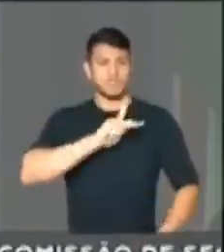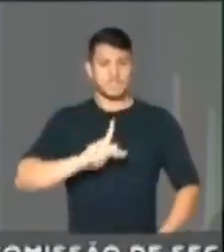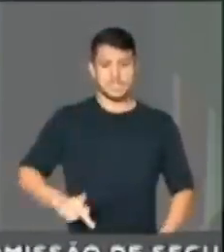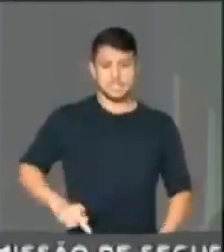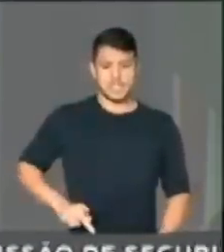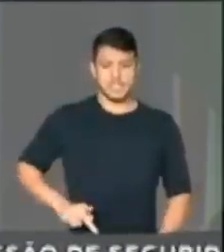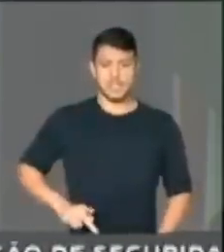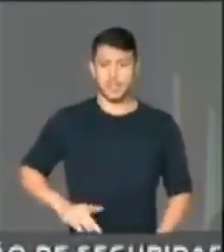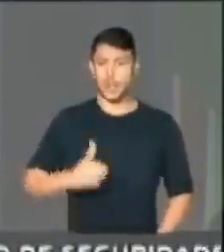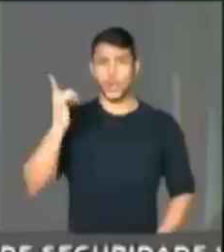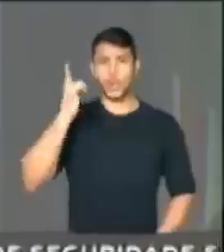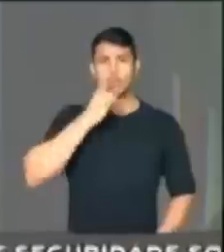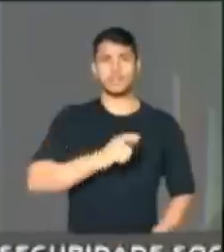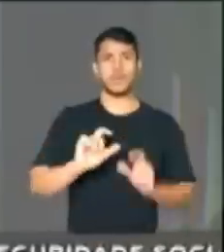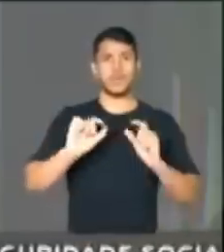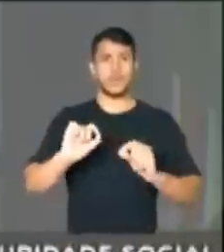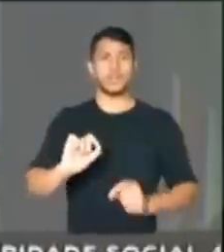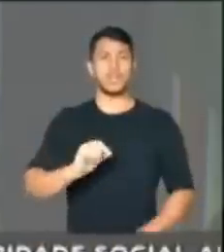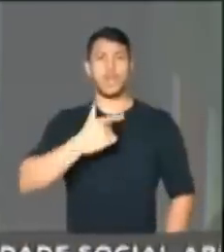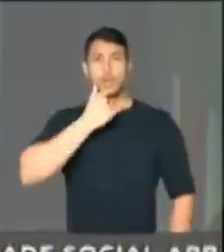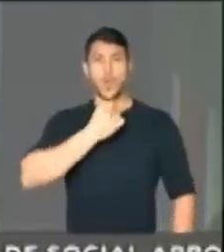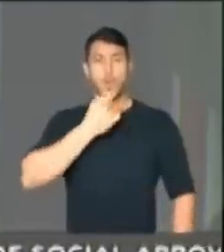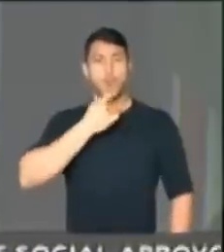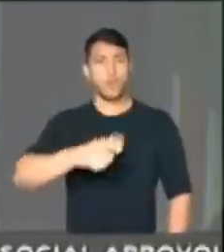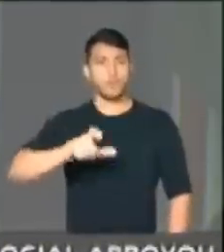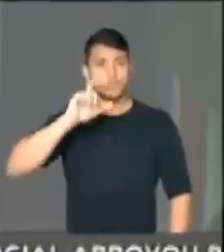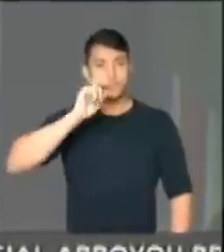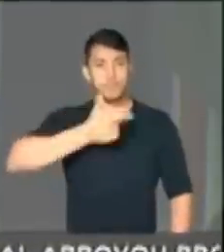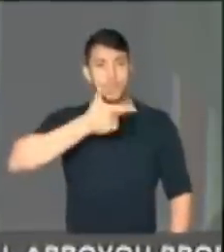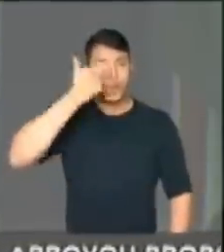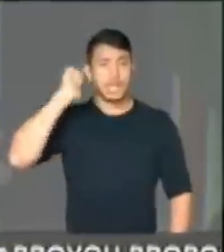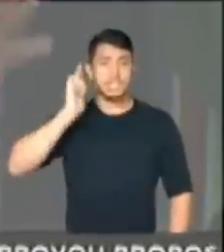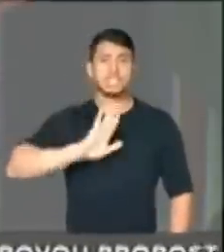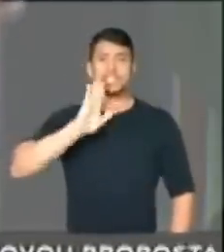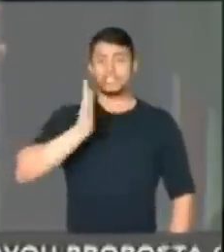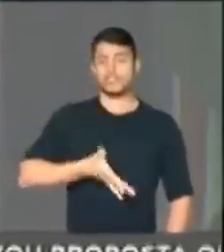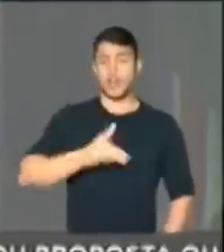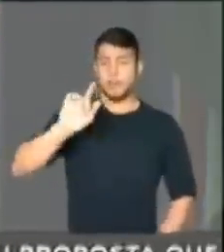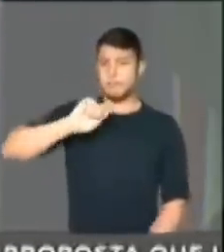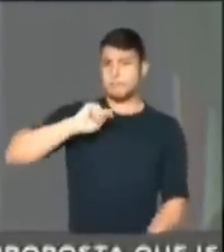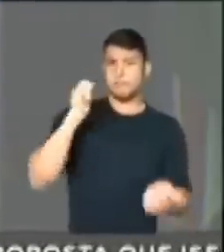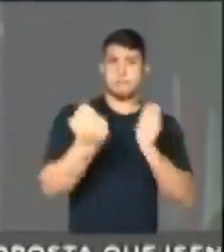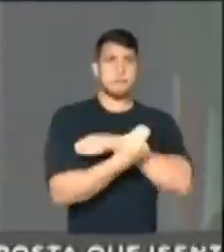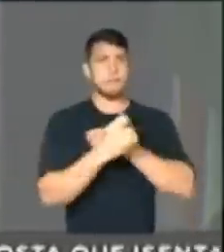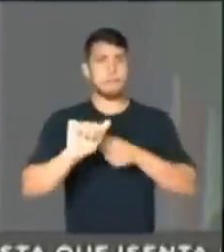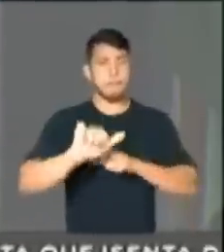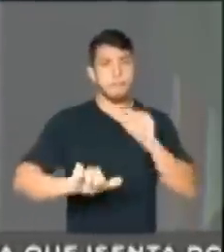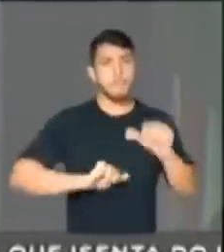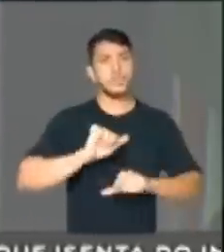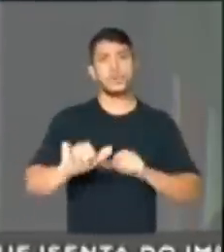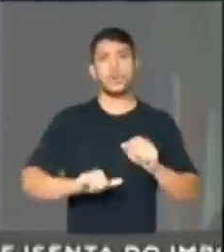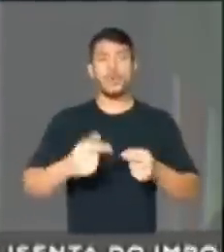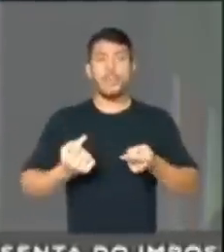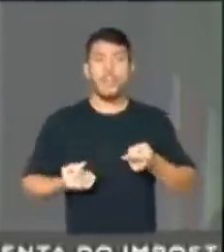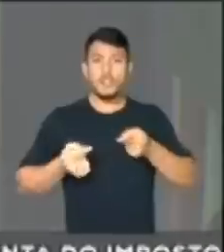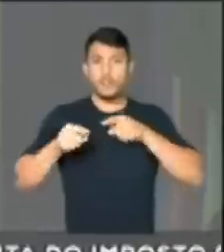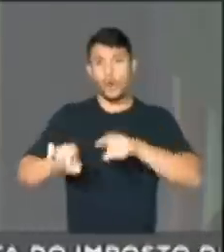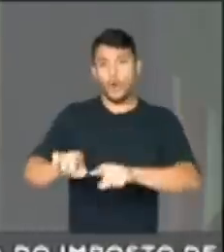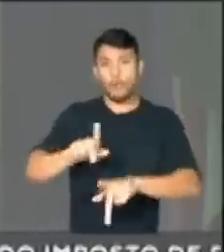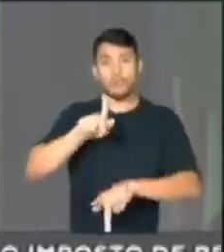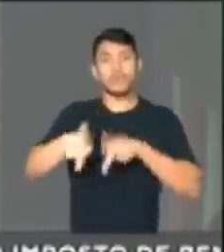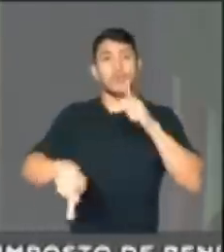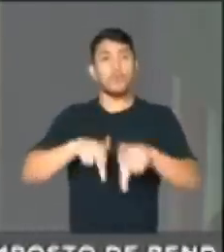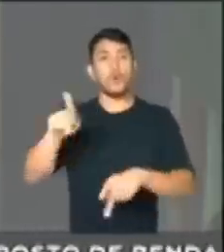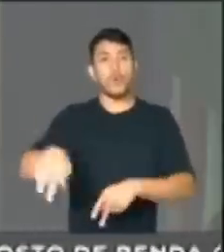sua biografia ao senhor Paulo Guedes e ao mercado. Se voltou contra aqueles que votaram nele e